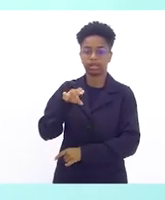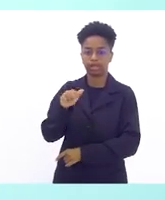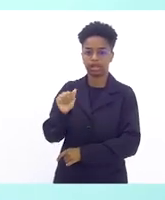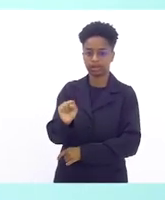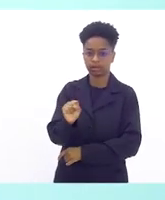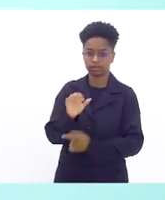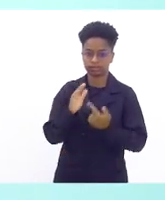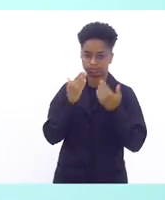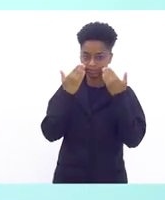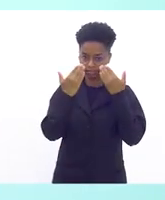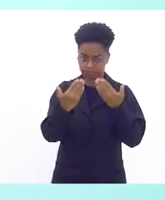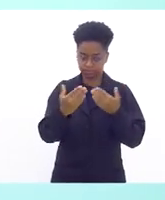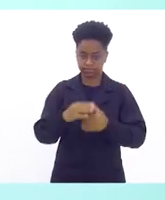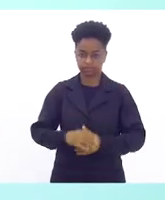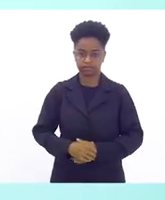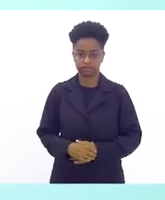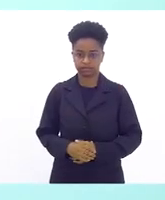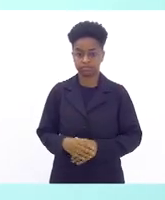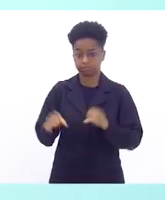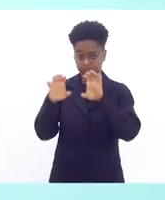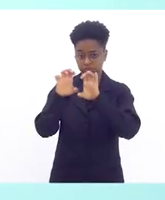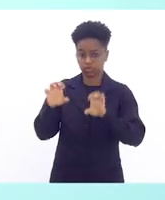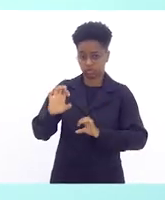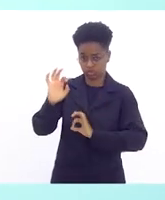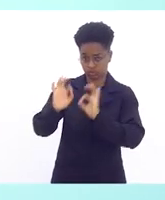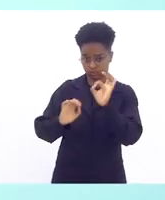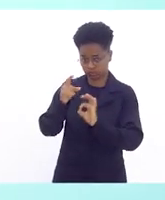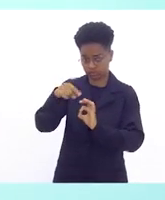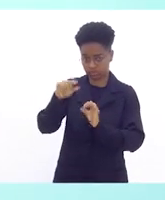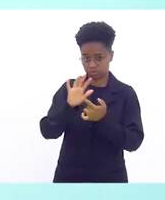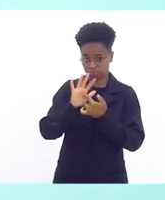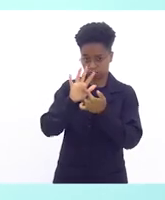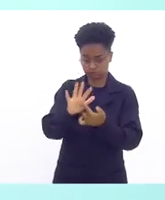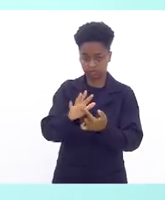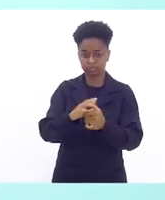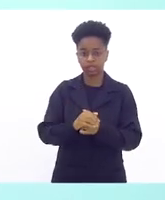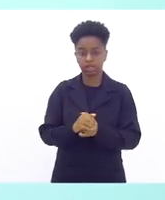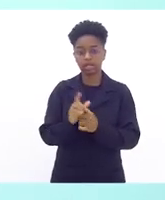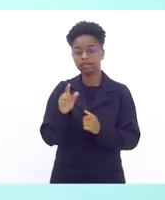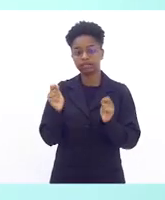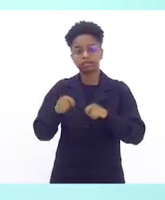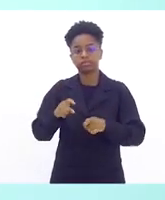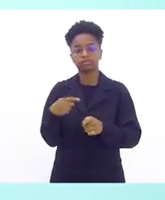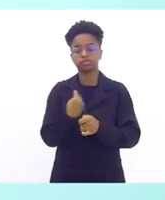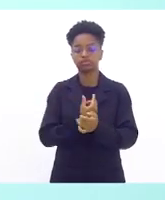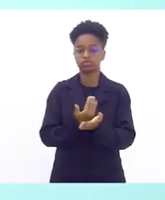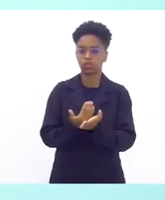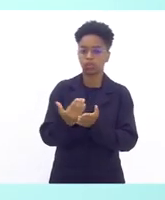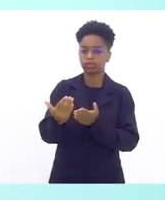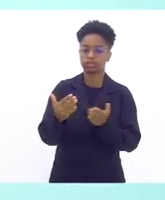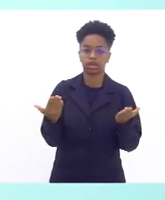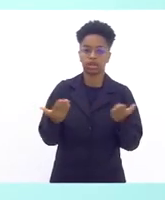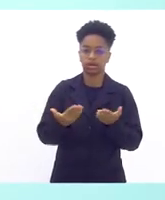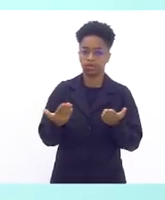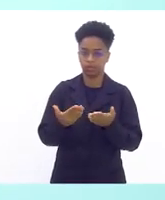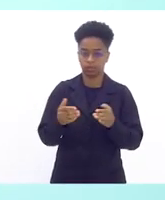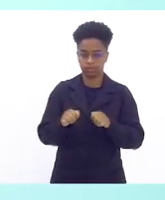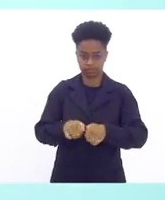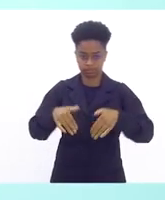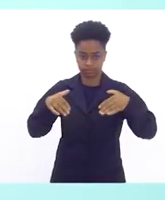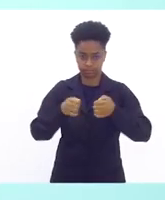muito bem estruturado que vocês montaram para que a gente dê início a essa audiência pública por